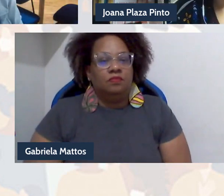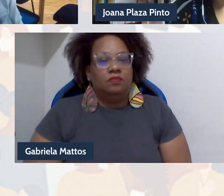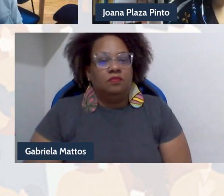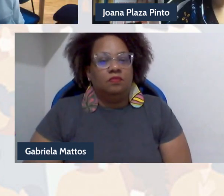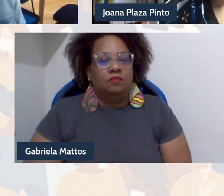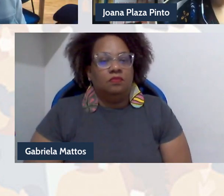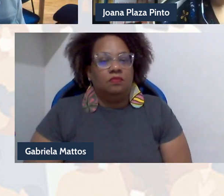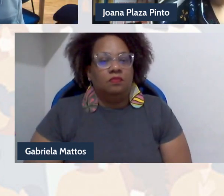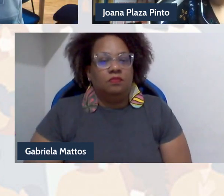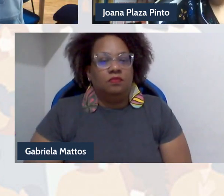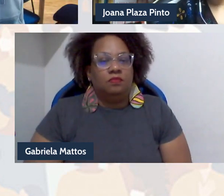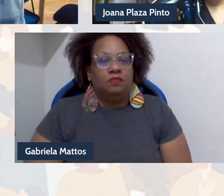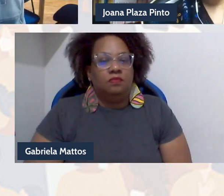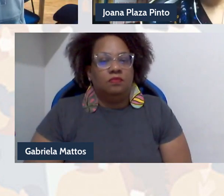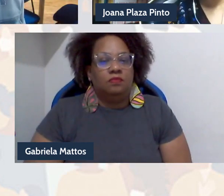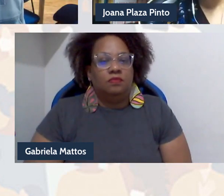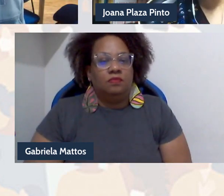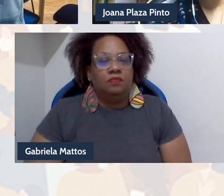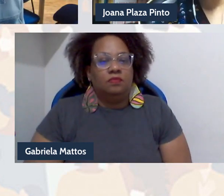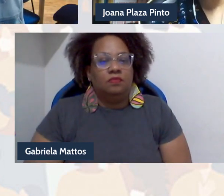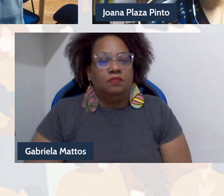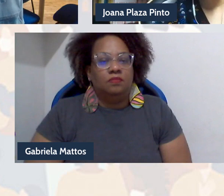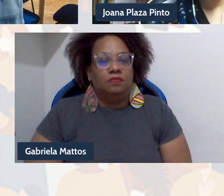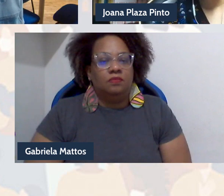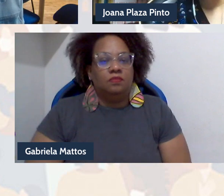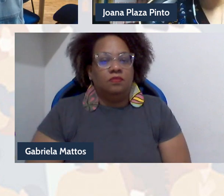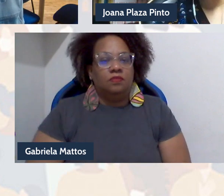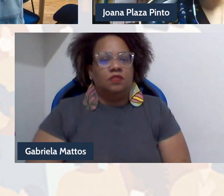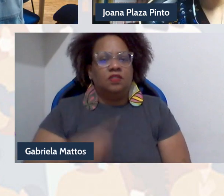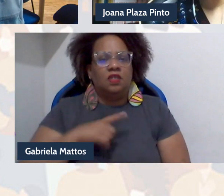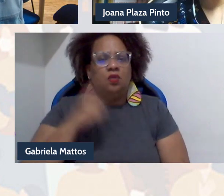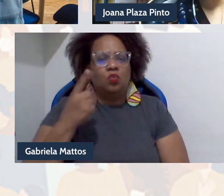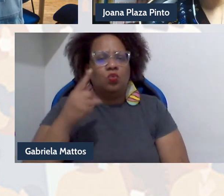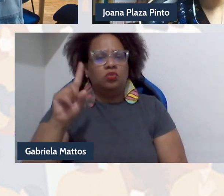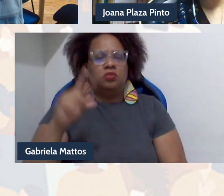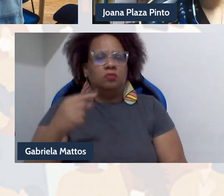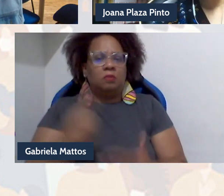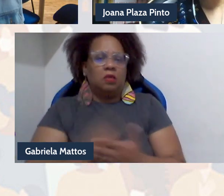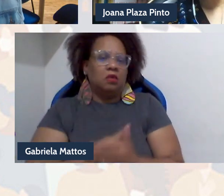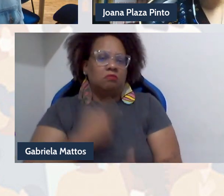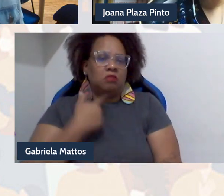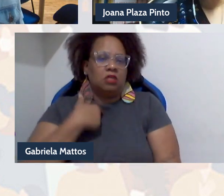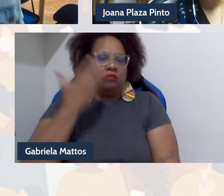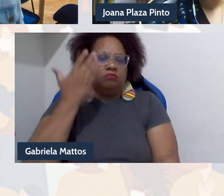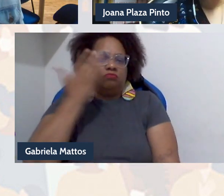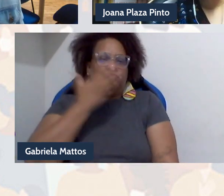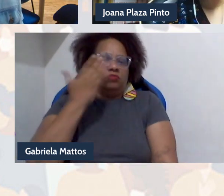Se teve mais alguma última pergunta, eu não vi, porque